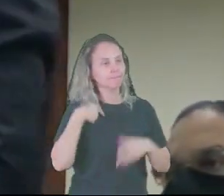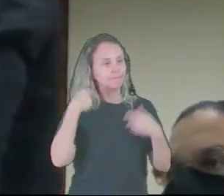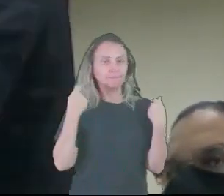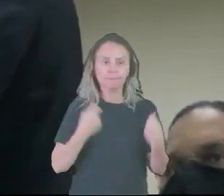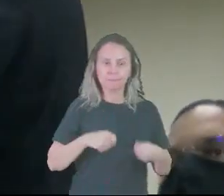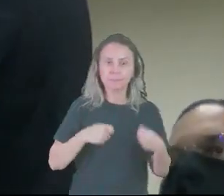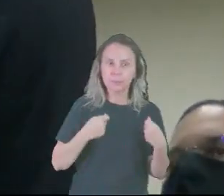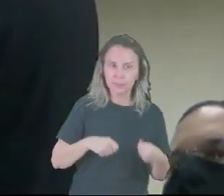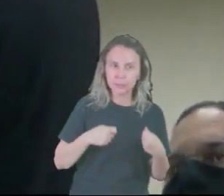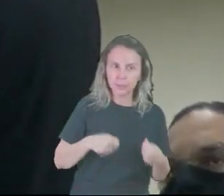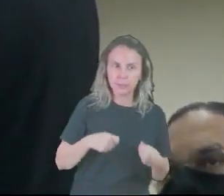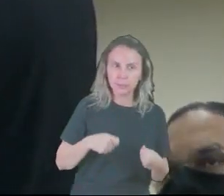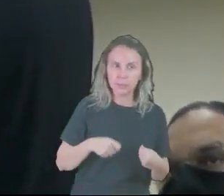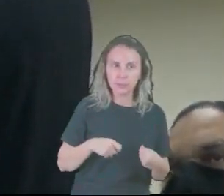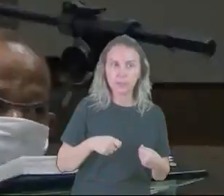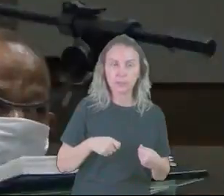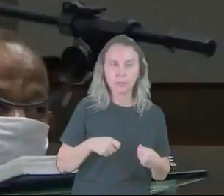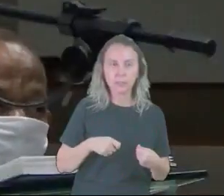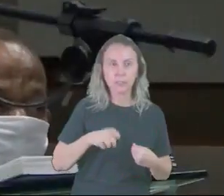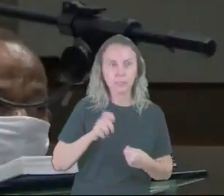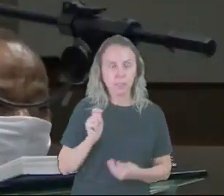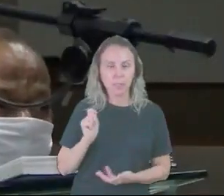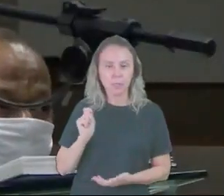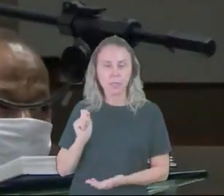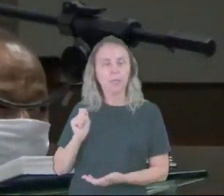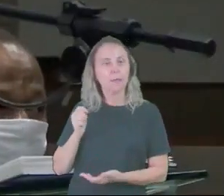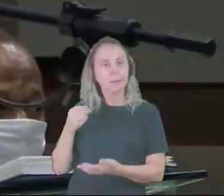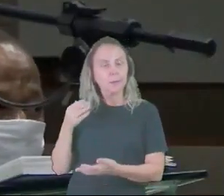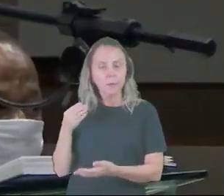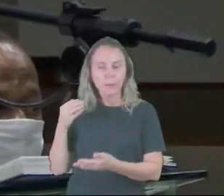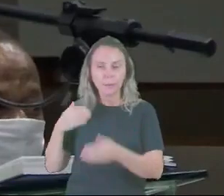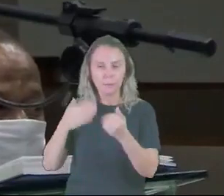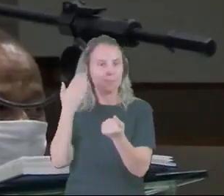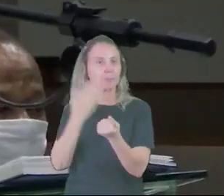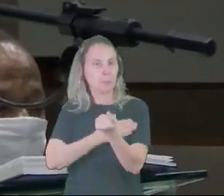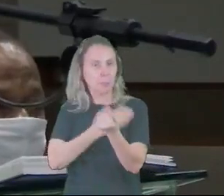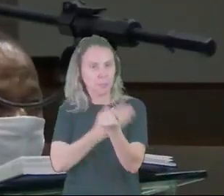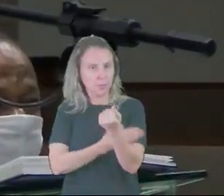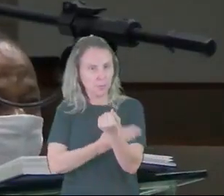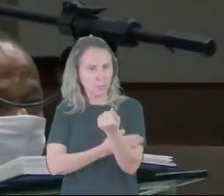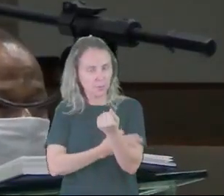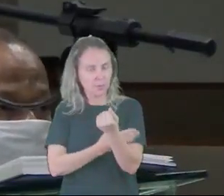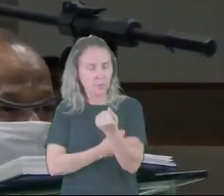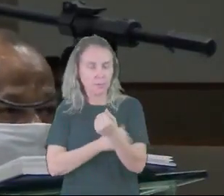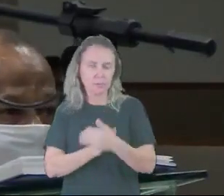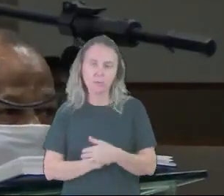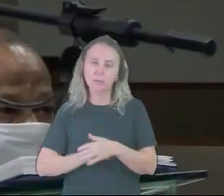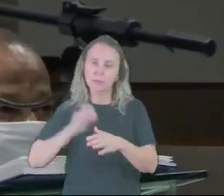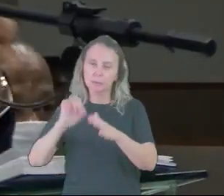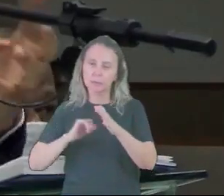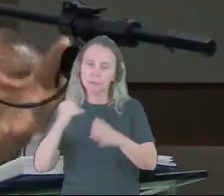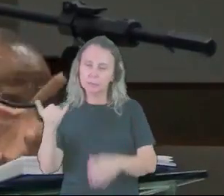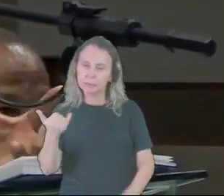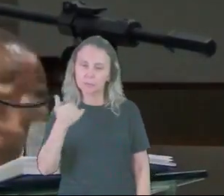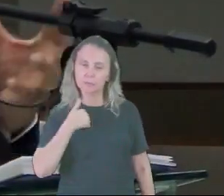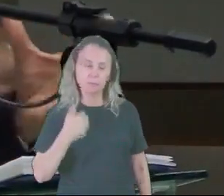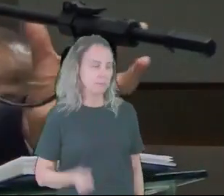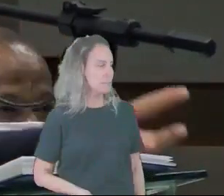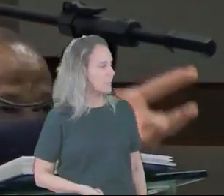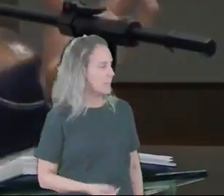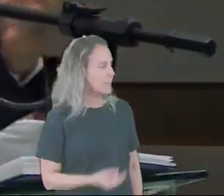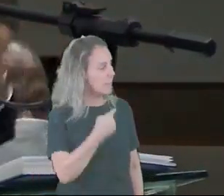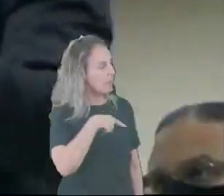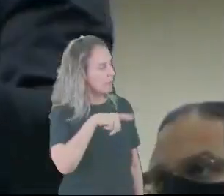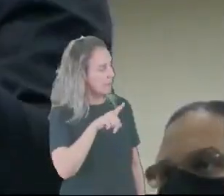porque a empresa não me pagou periculosidade insalubridade e por exames em Procure os seus direitos na justiça de uma forma amigável